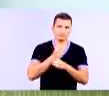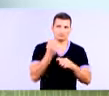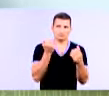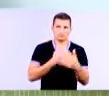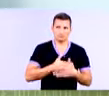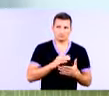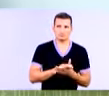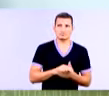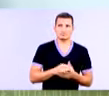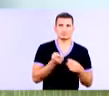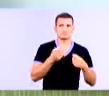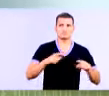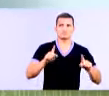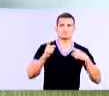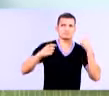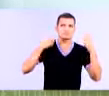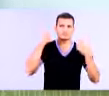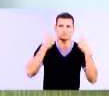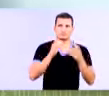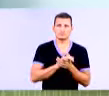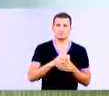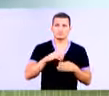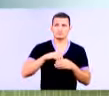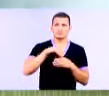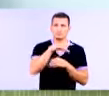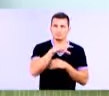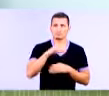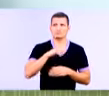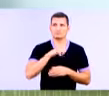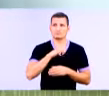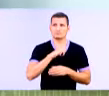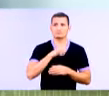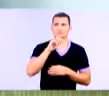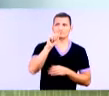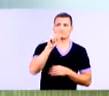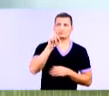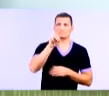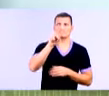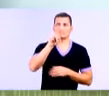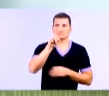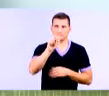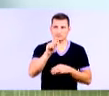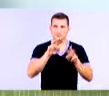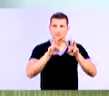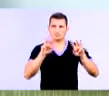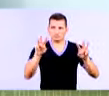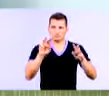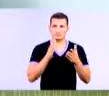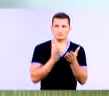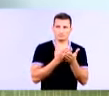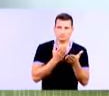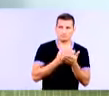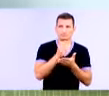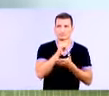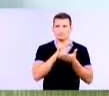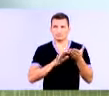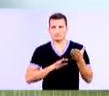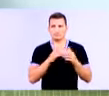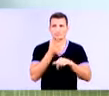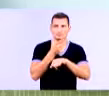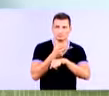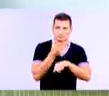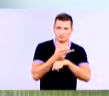preocupem, todo o conteúdo já está no nosso site, já está no nosso ambiente, tanto o nosso livro-texto, como nossos vídeos,